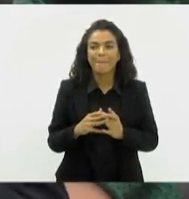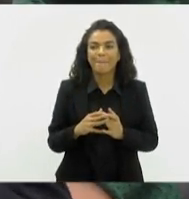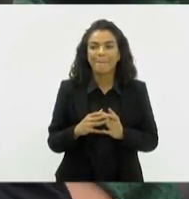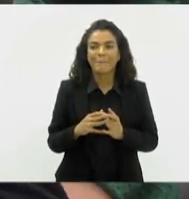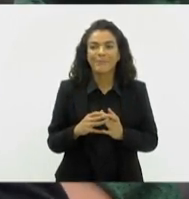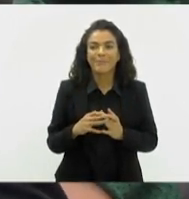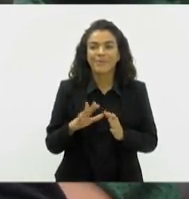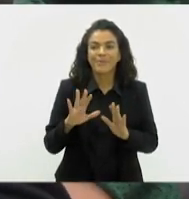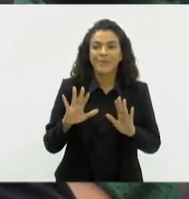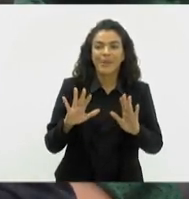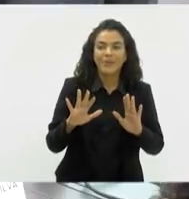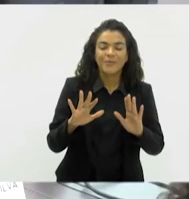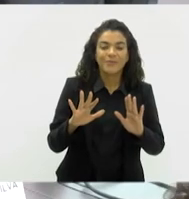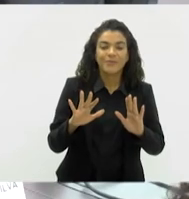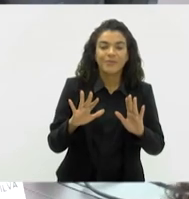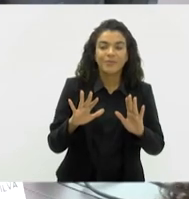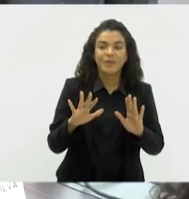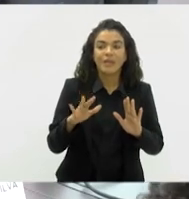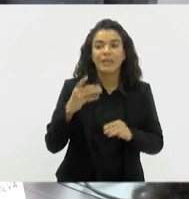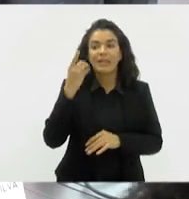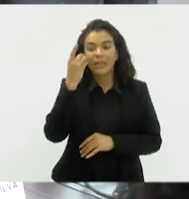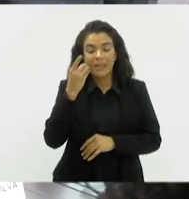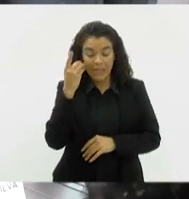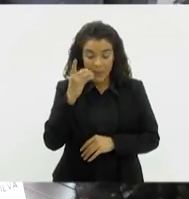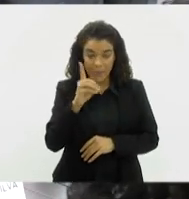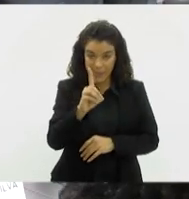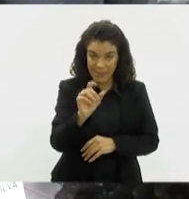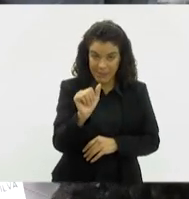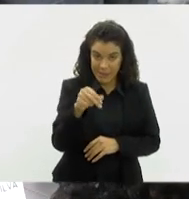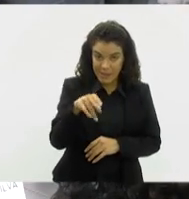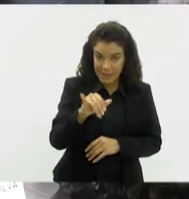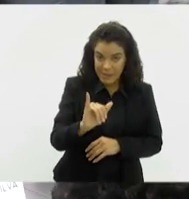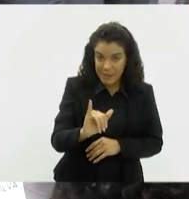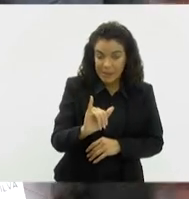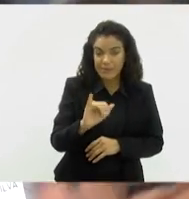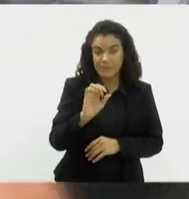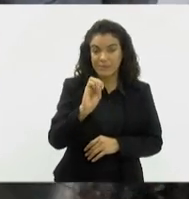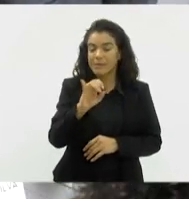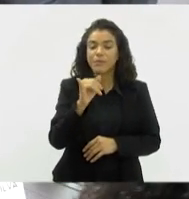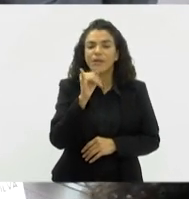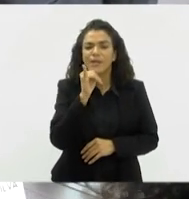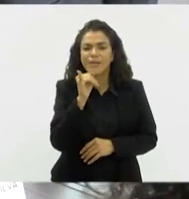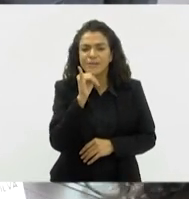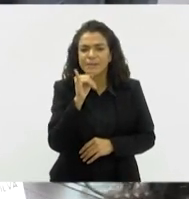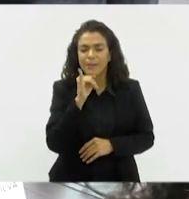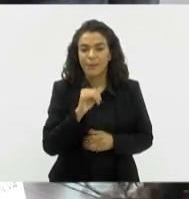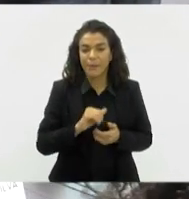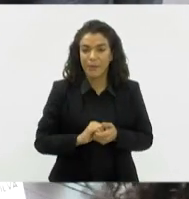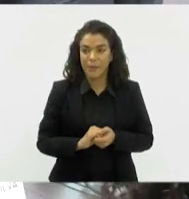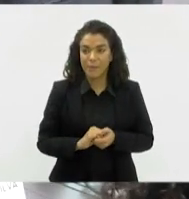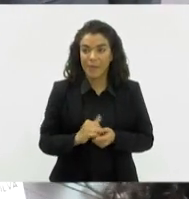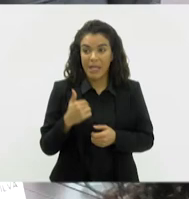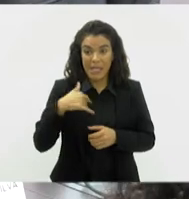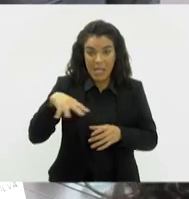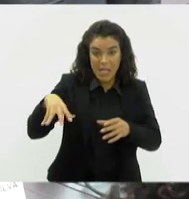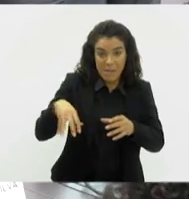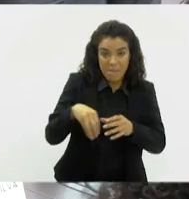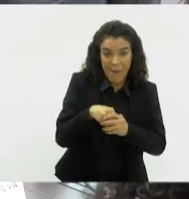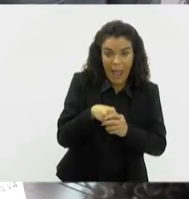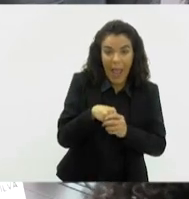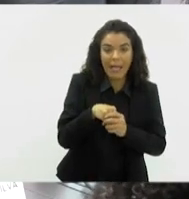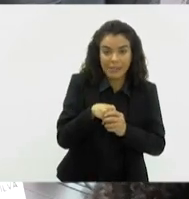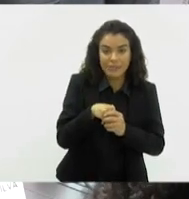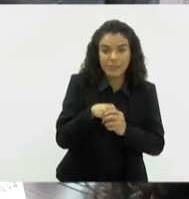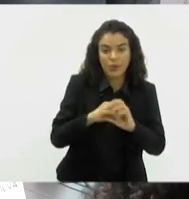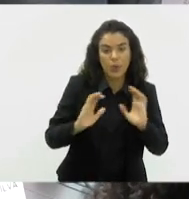ele está nervoso. Deputada Dani. Não, mas de uma forma diferente. Deputada Dani, se ele, por exemplo, diz que ele fazia parte de uma facção